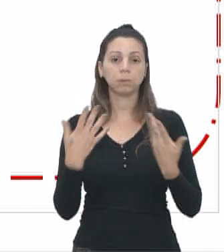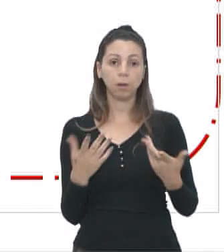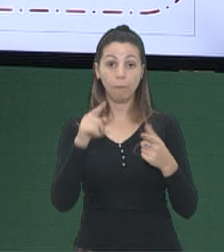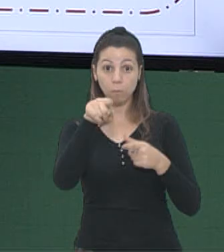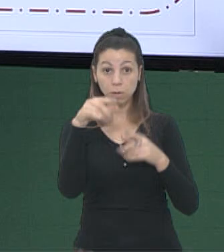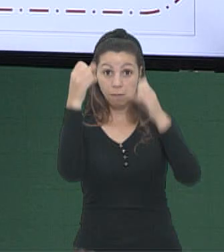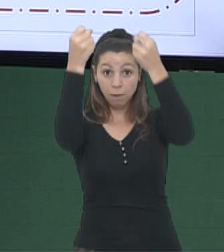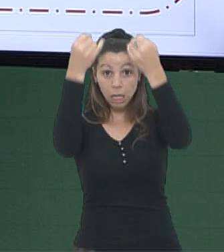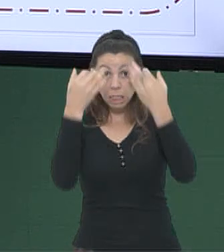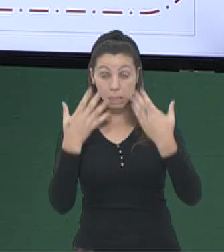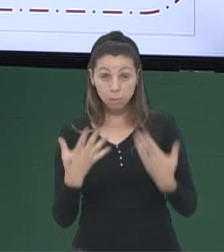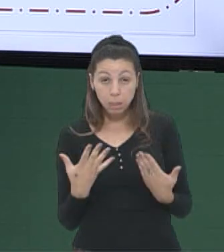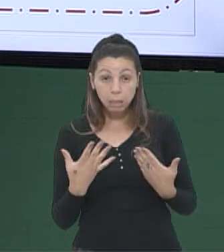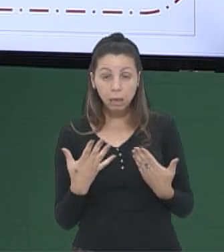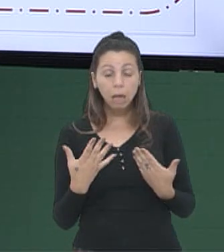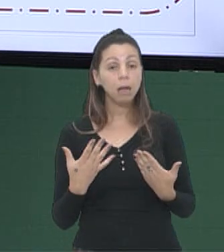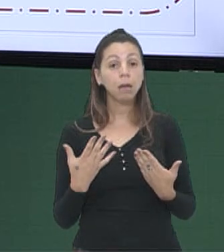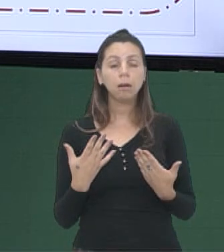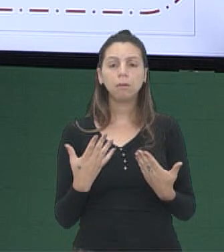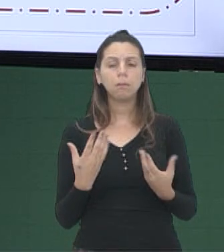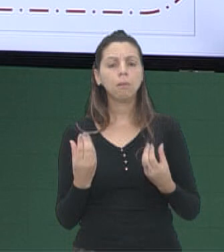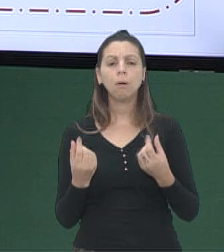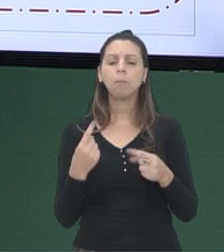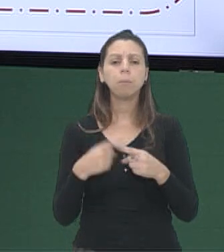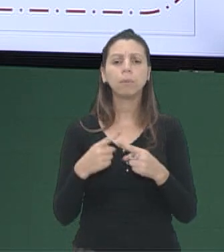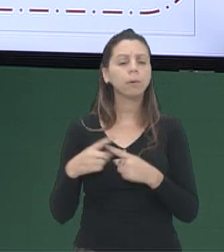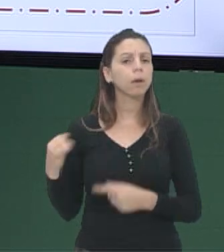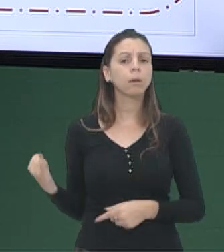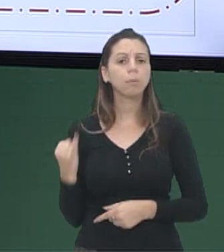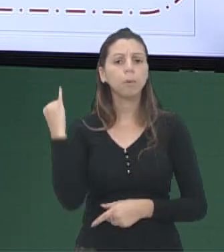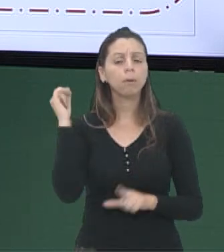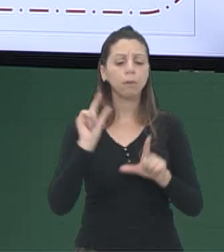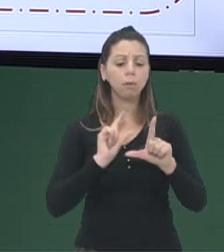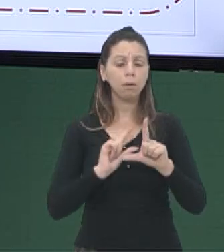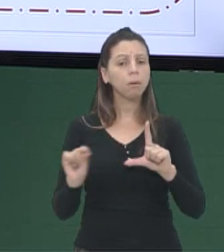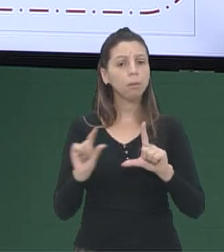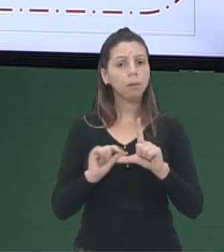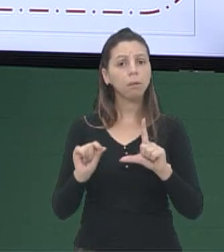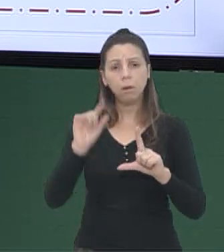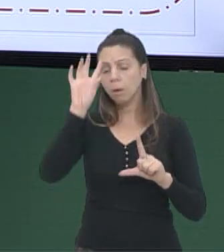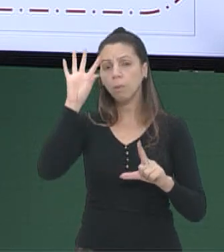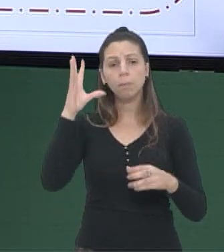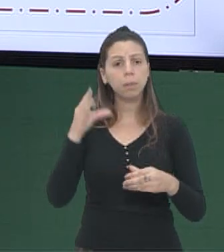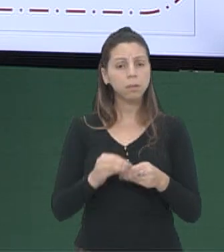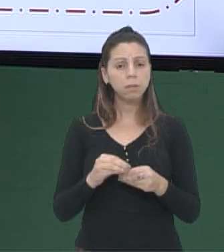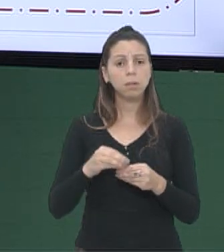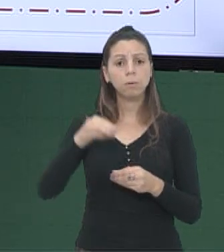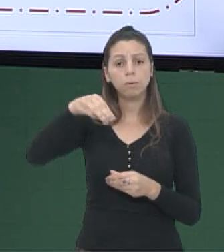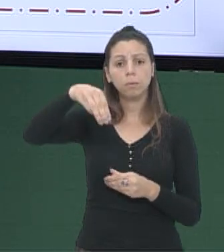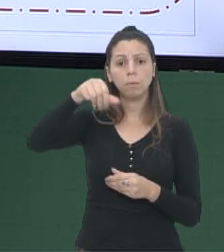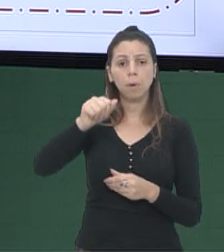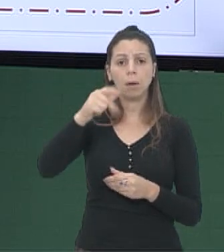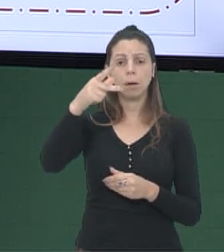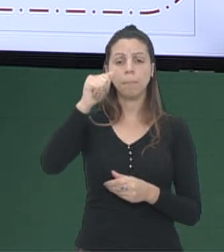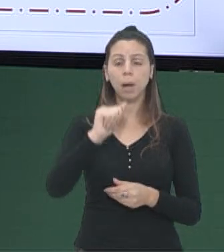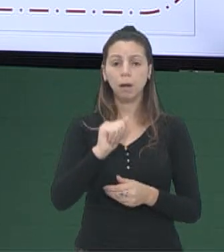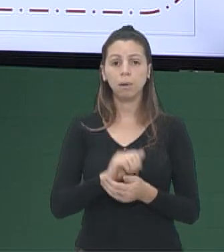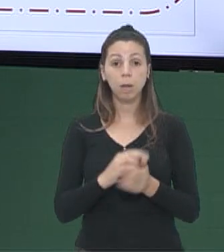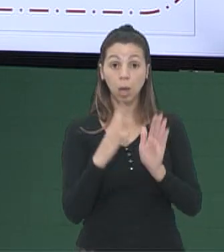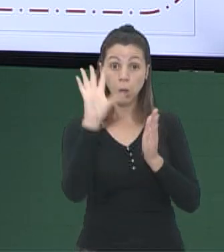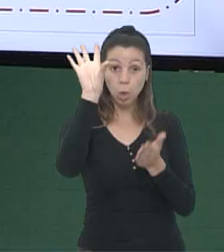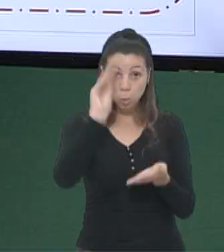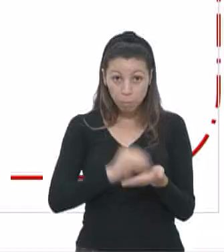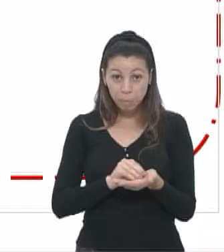vai caracterizar qual é a importância da legenda no que diz respeito à interpretação de um determinado mapa. Vai lá, copia e